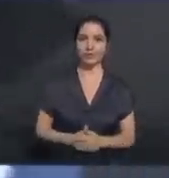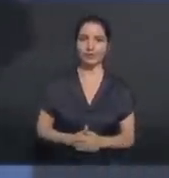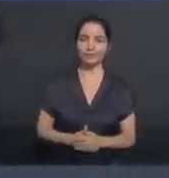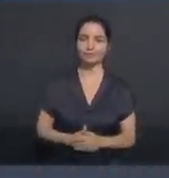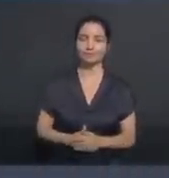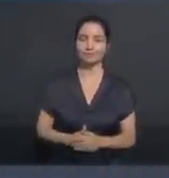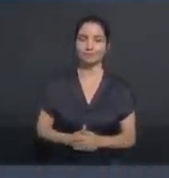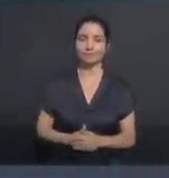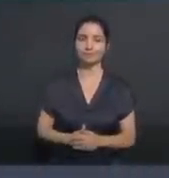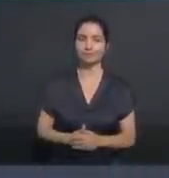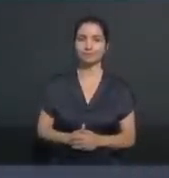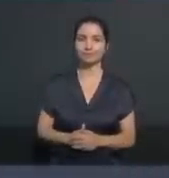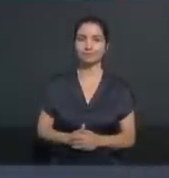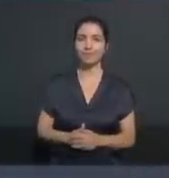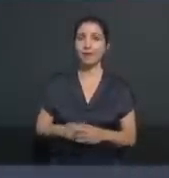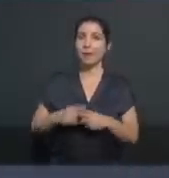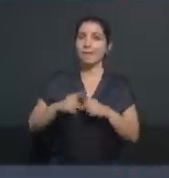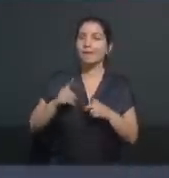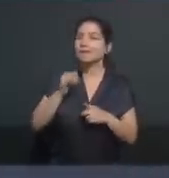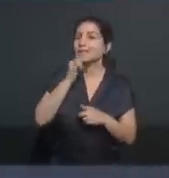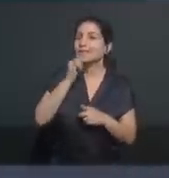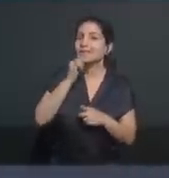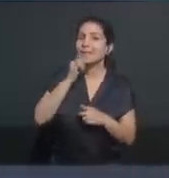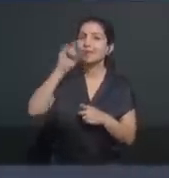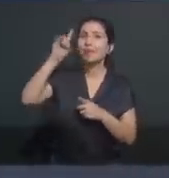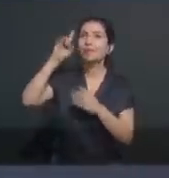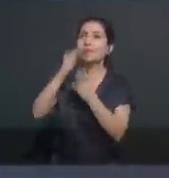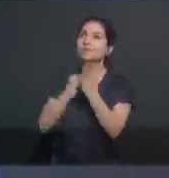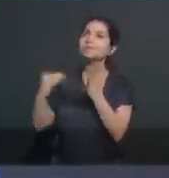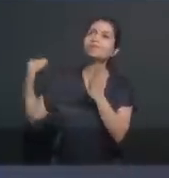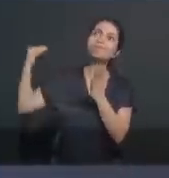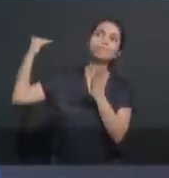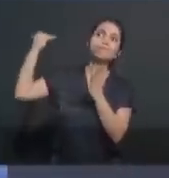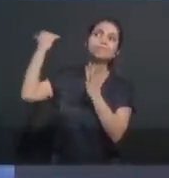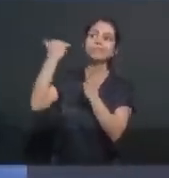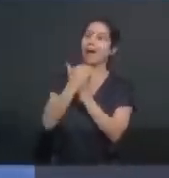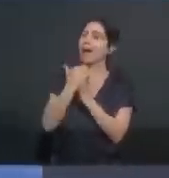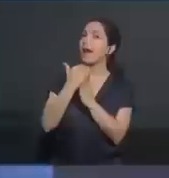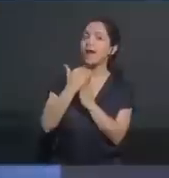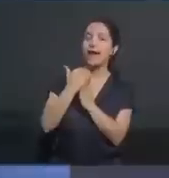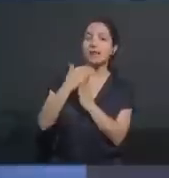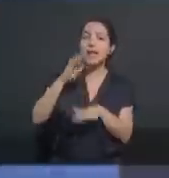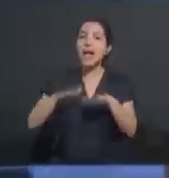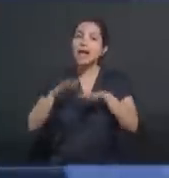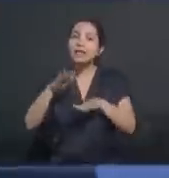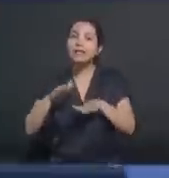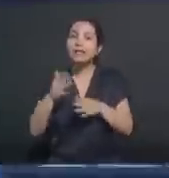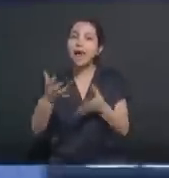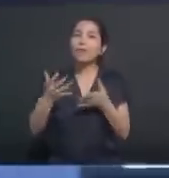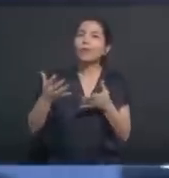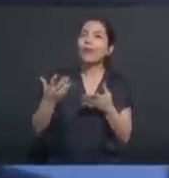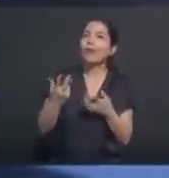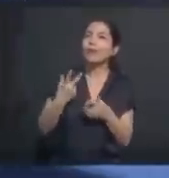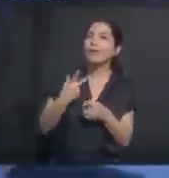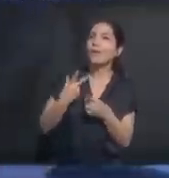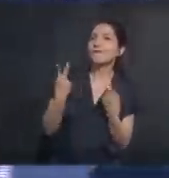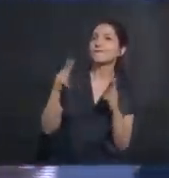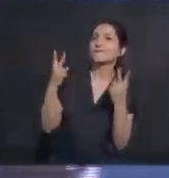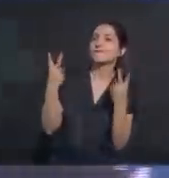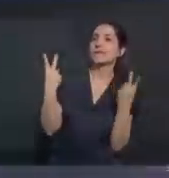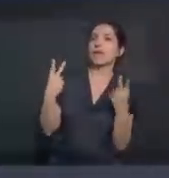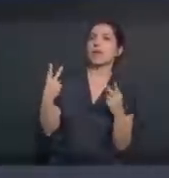José? O trono. Às vezes você está querendo uma vitória muito imediata.